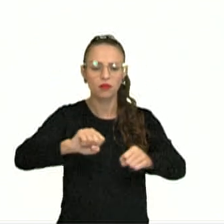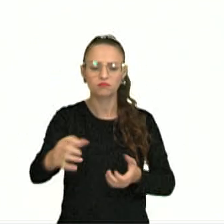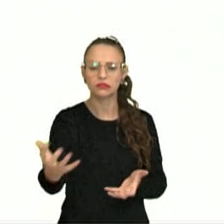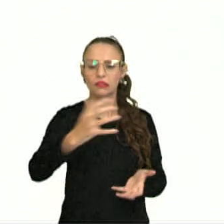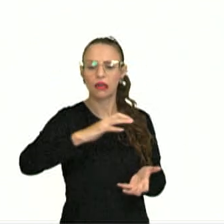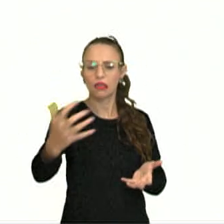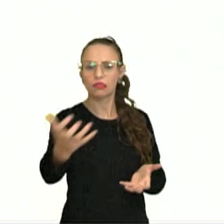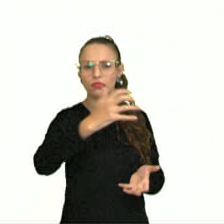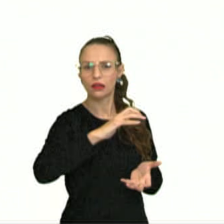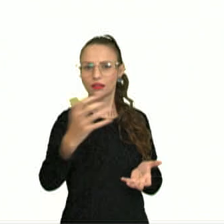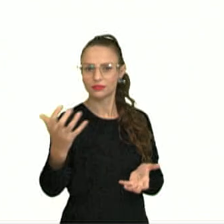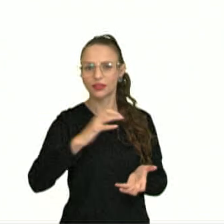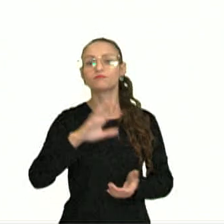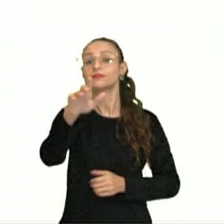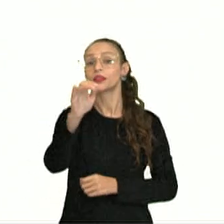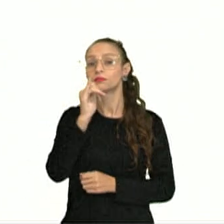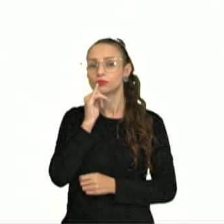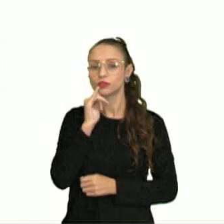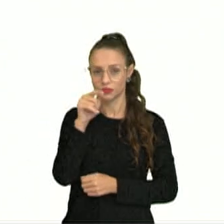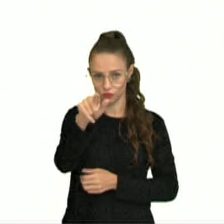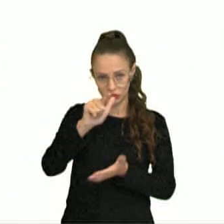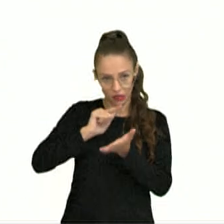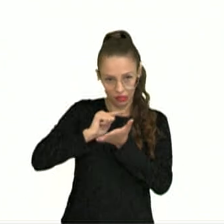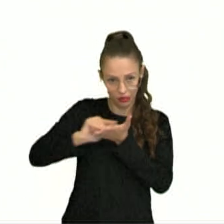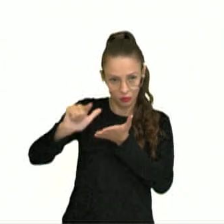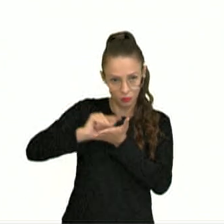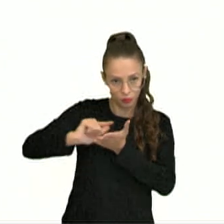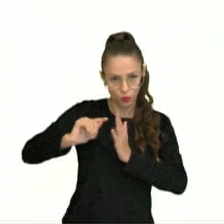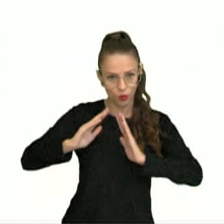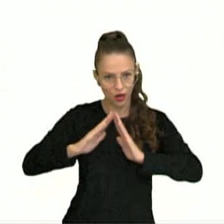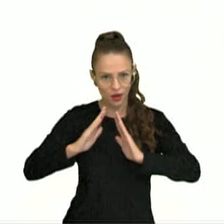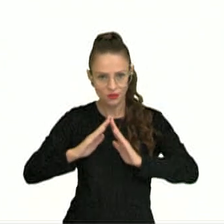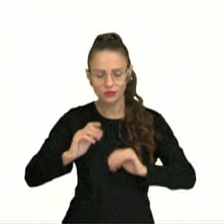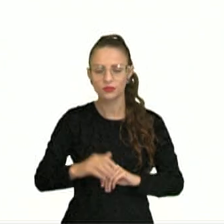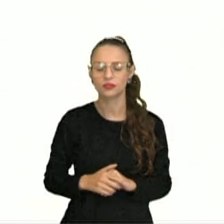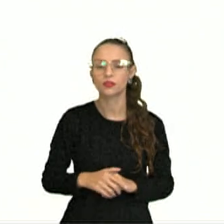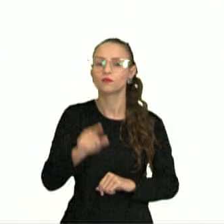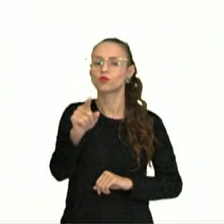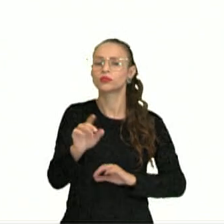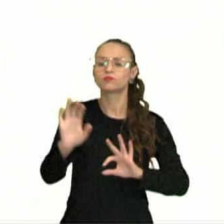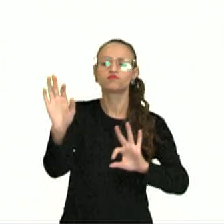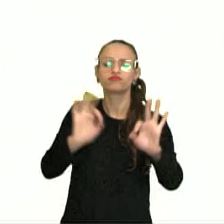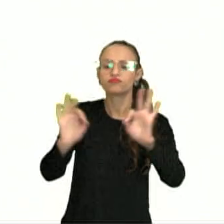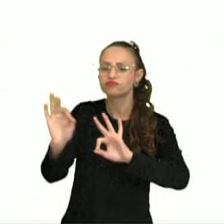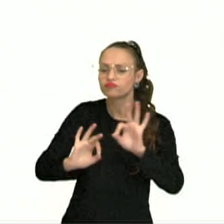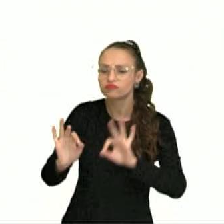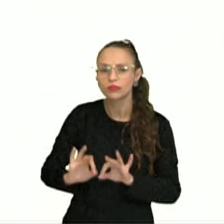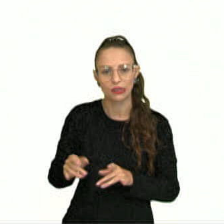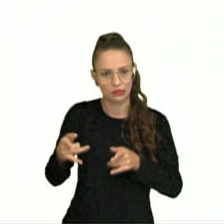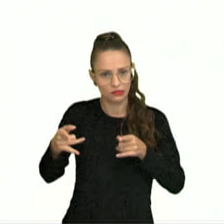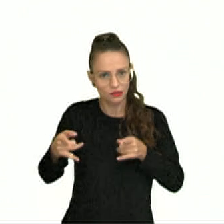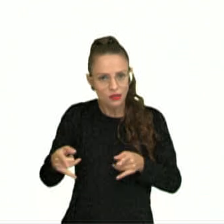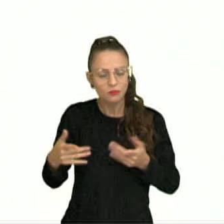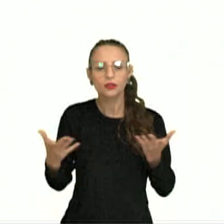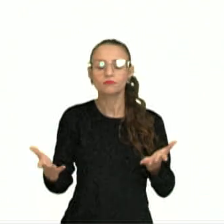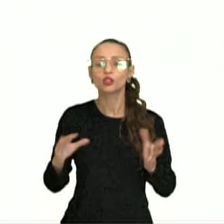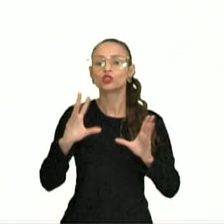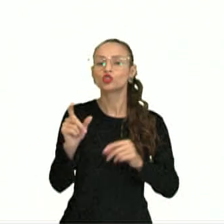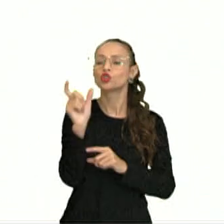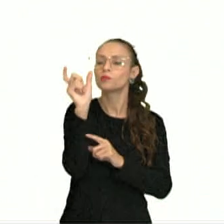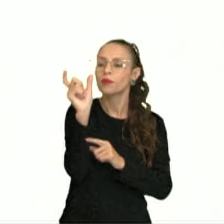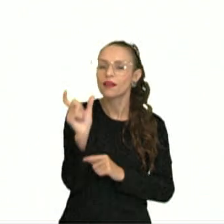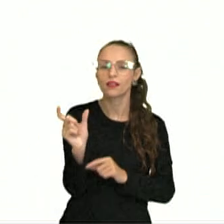Por exemplo, vocês limparam a casa, vocês arrumaram a cama, todas essas palavrinhas,